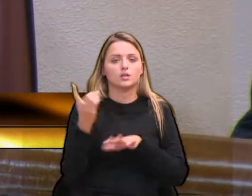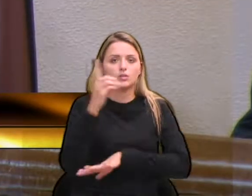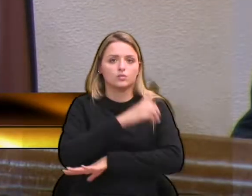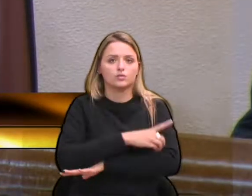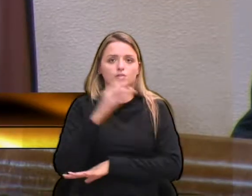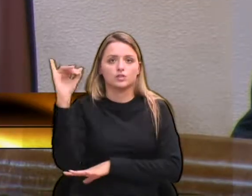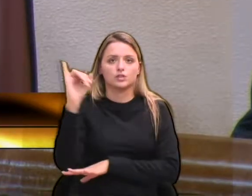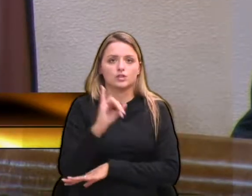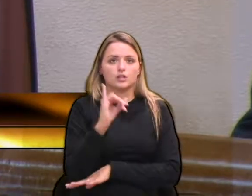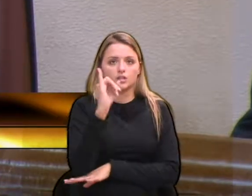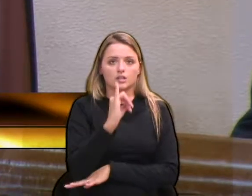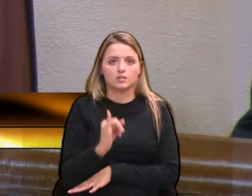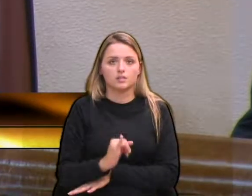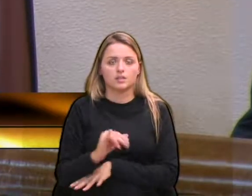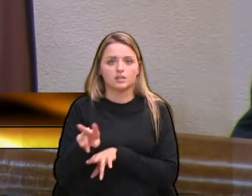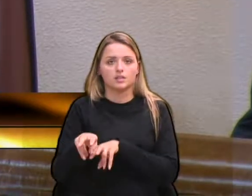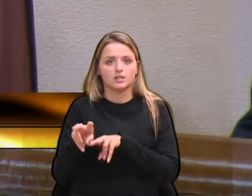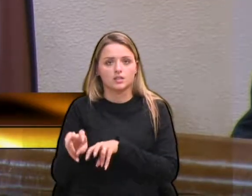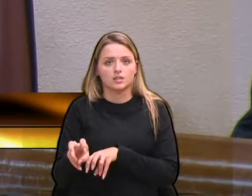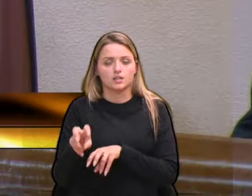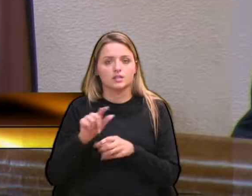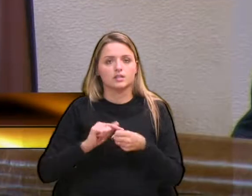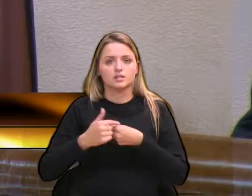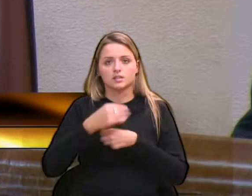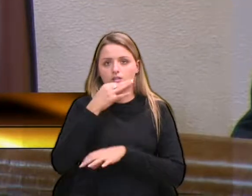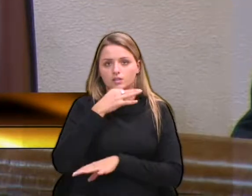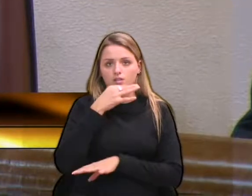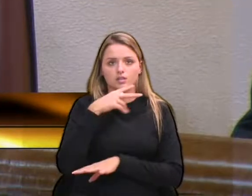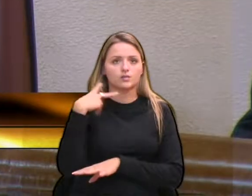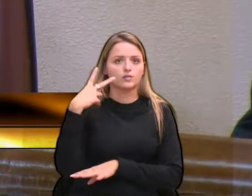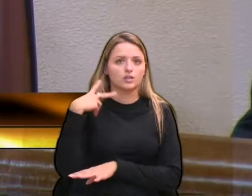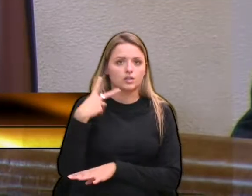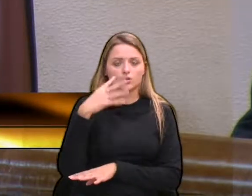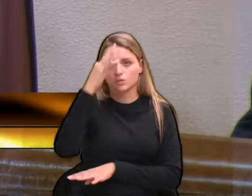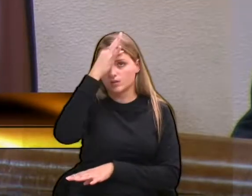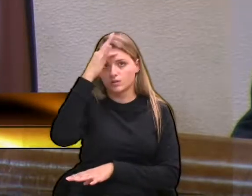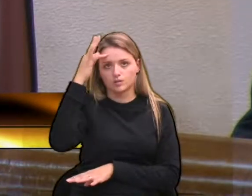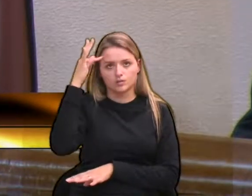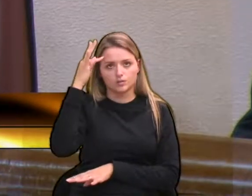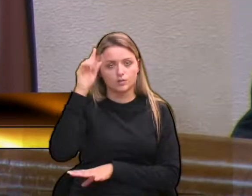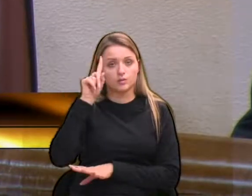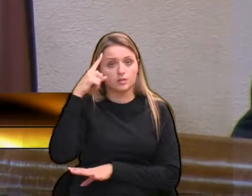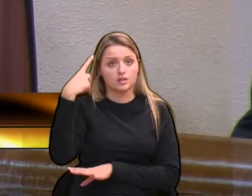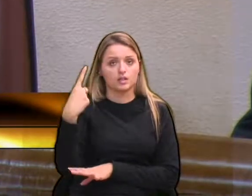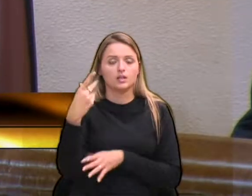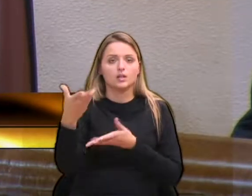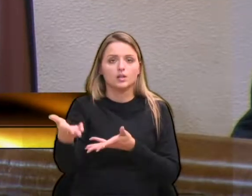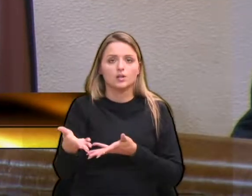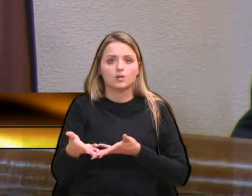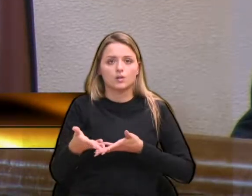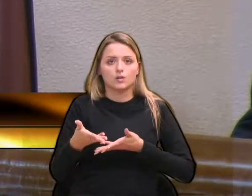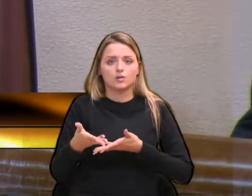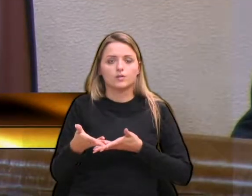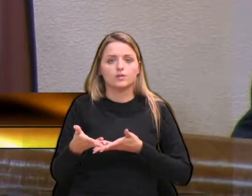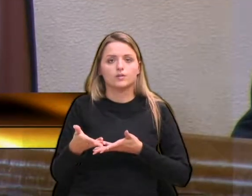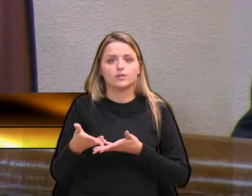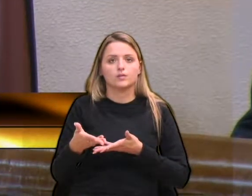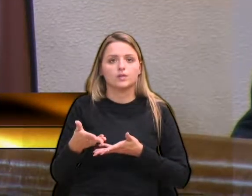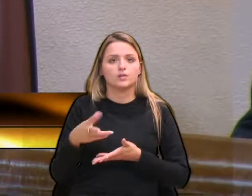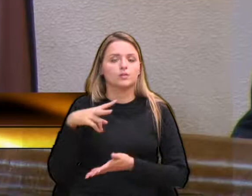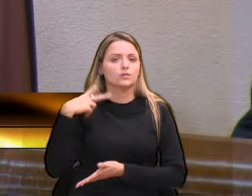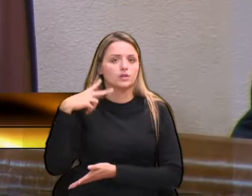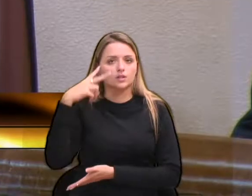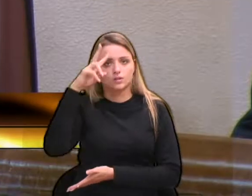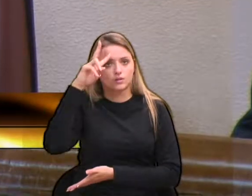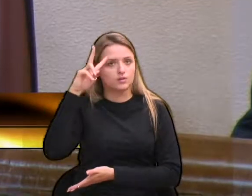da Imigração e Colonização Italiana no município de Caxias do Sul, é do vereador Gustavo Toigo. Convido o parlamentar vereador Velocino